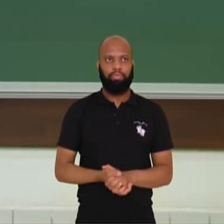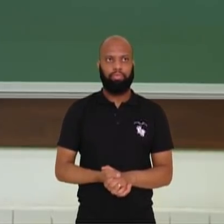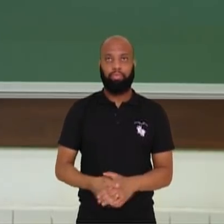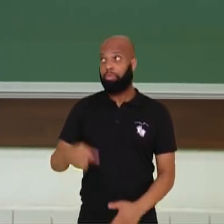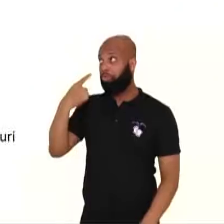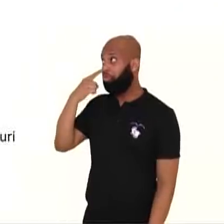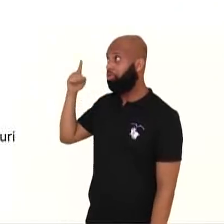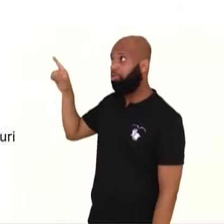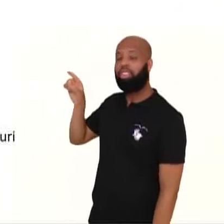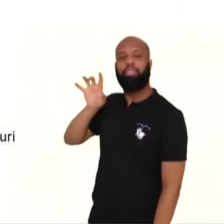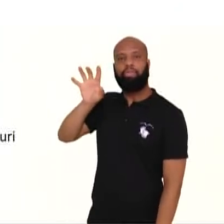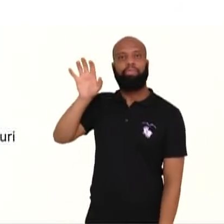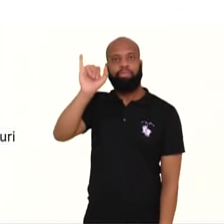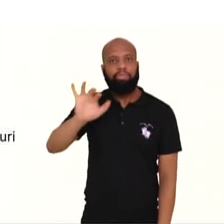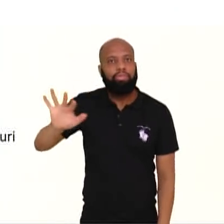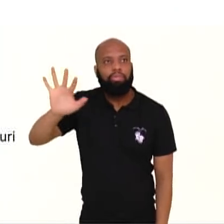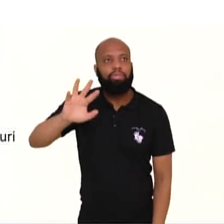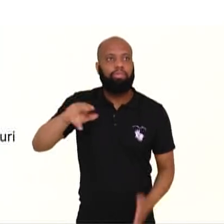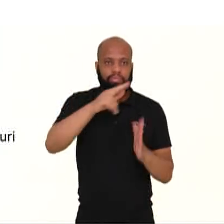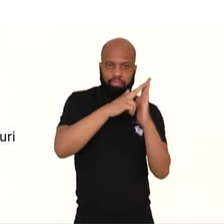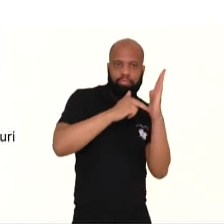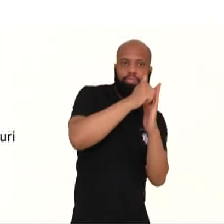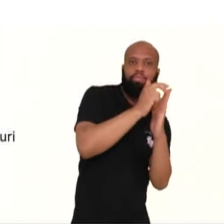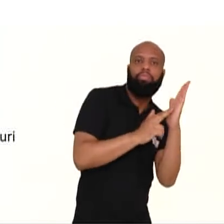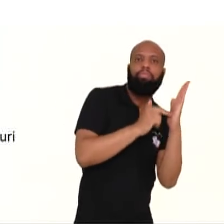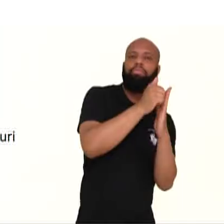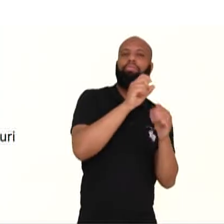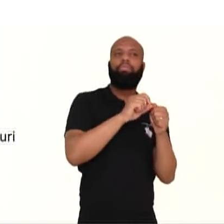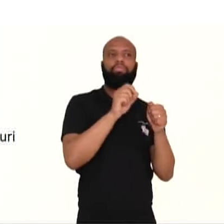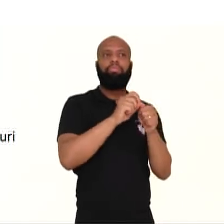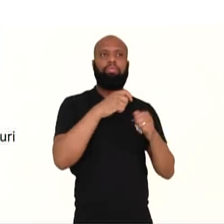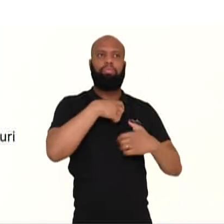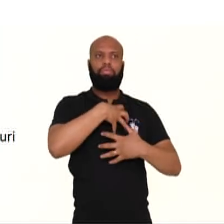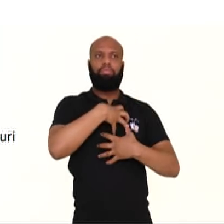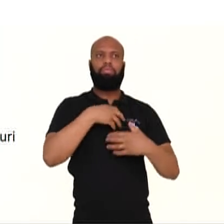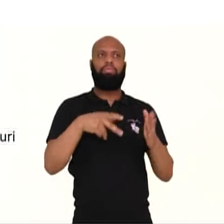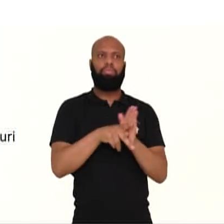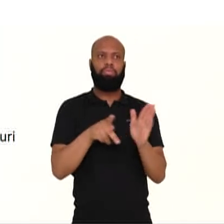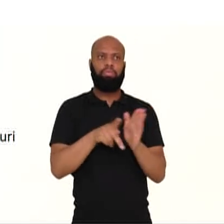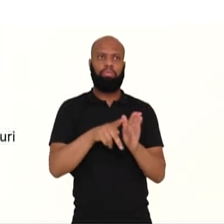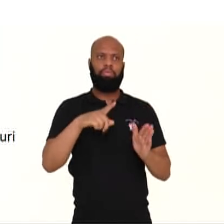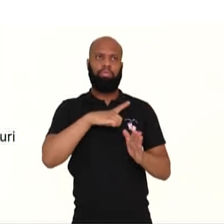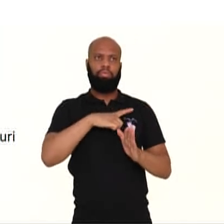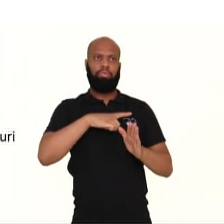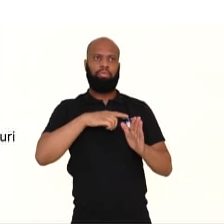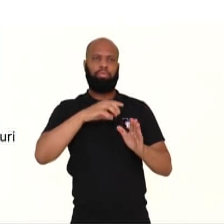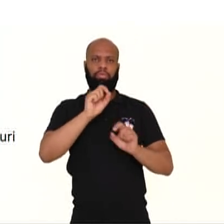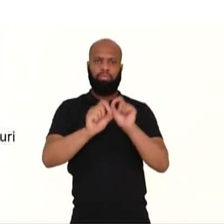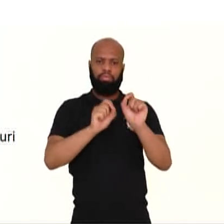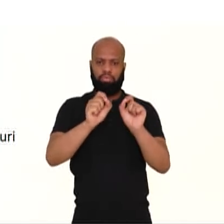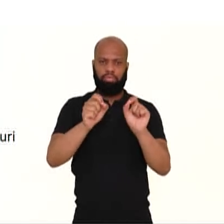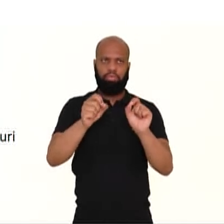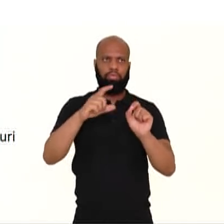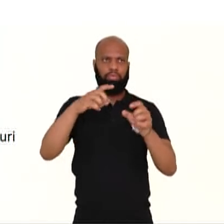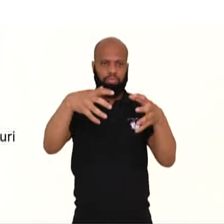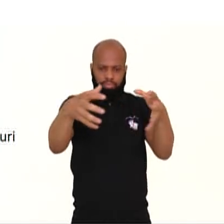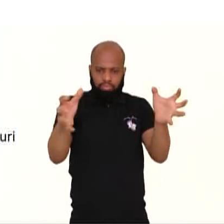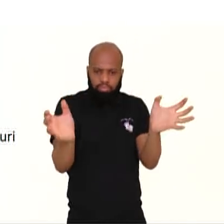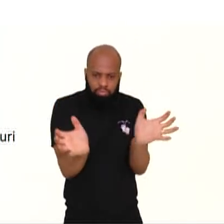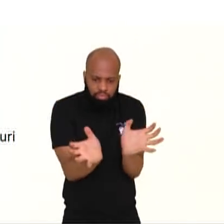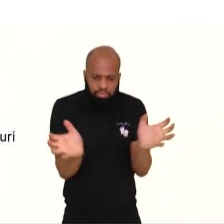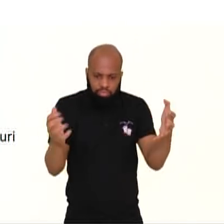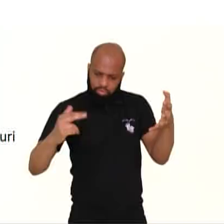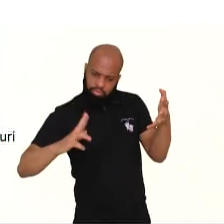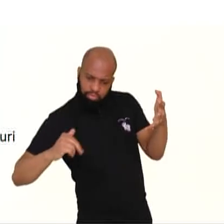Nessa imagem, que é uma pintura feita numa espécie de caneca gigante, né? O kílix, em